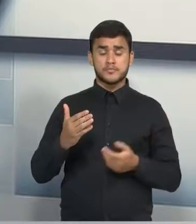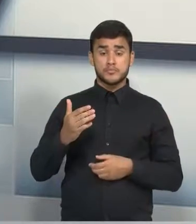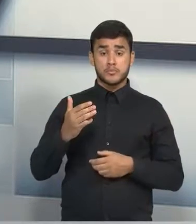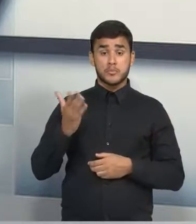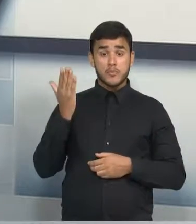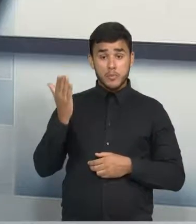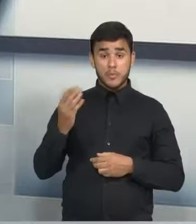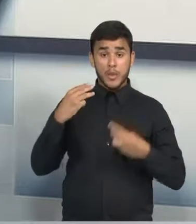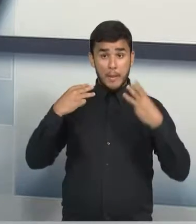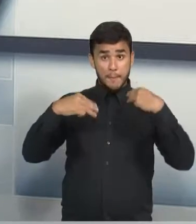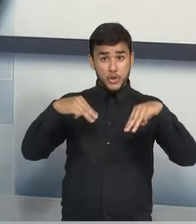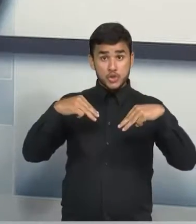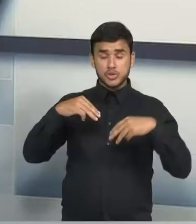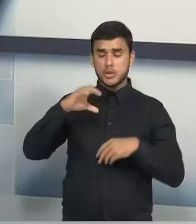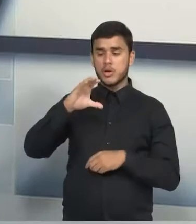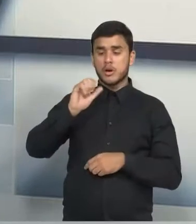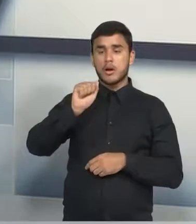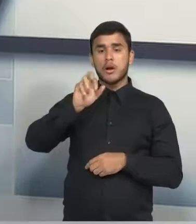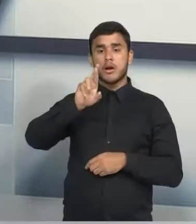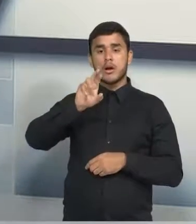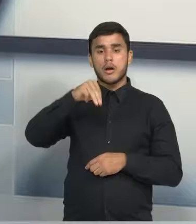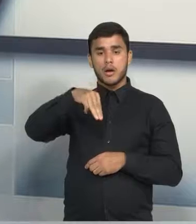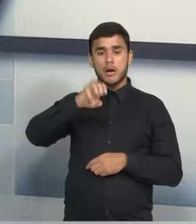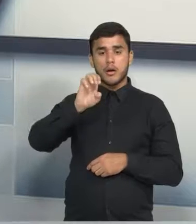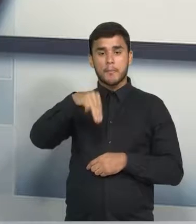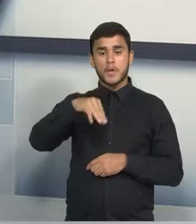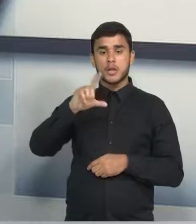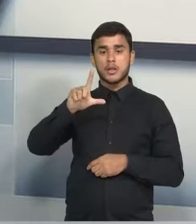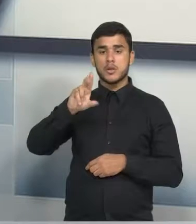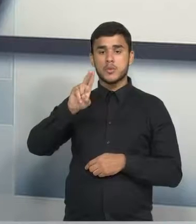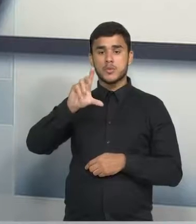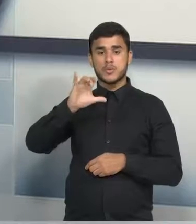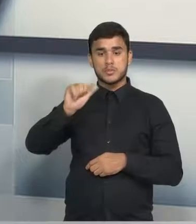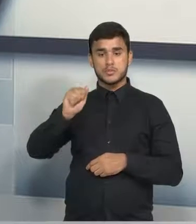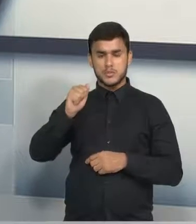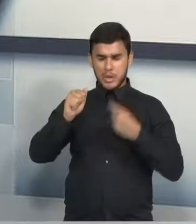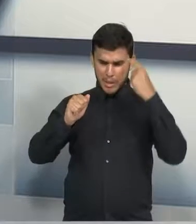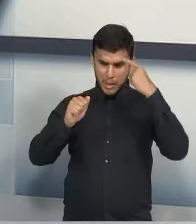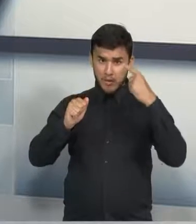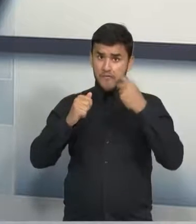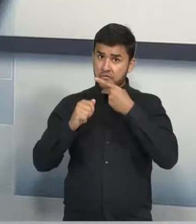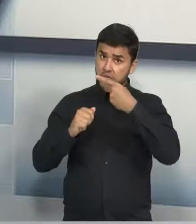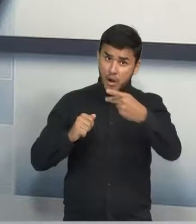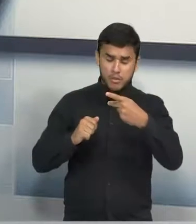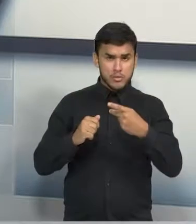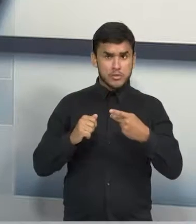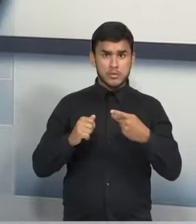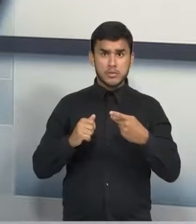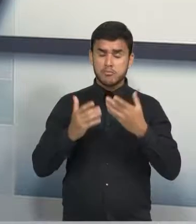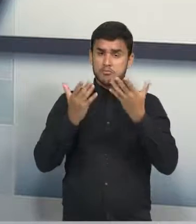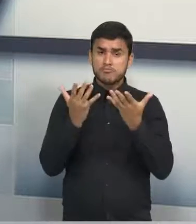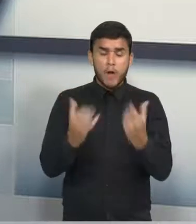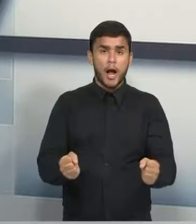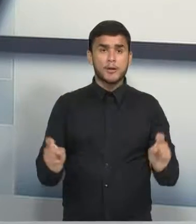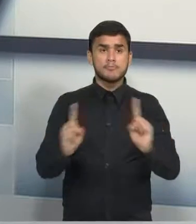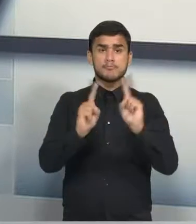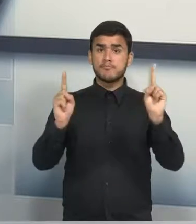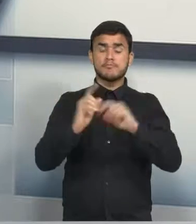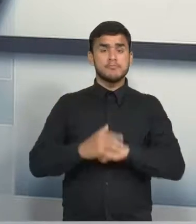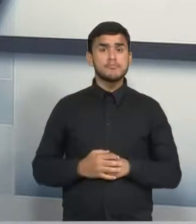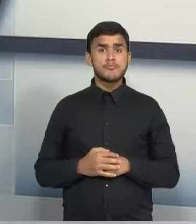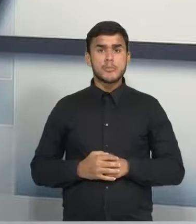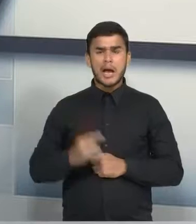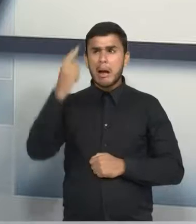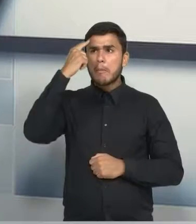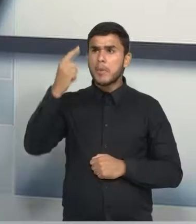primeiro da ministra Carmen Lúcia em relação que não vai aceitar o desrespeito com a justiça brasileira. Não vai. Eu acho que isso é um ponto